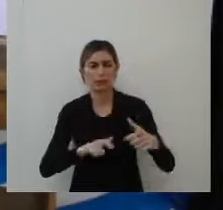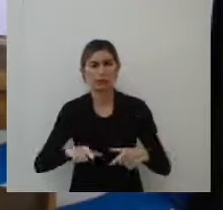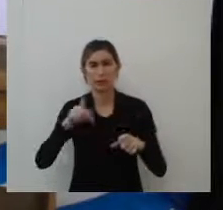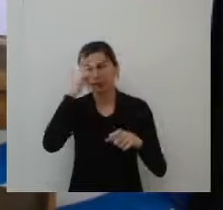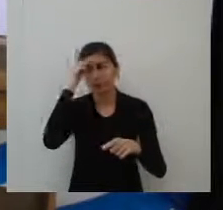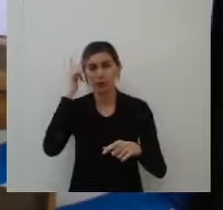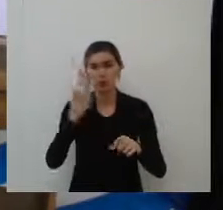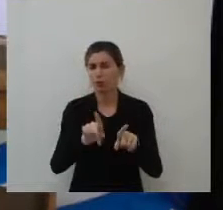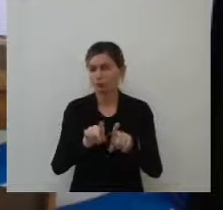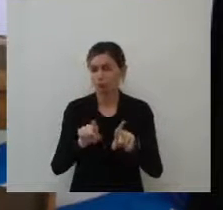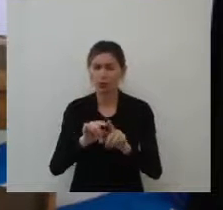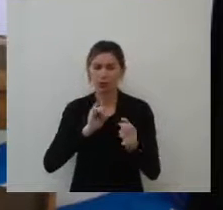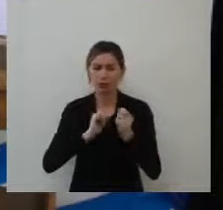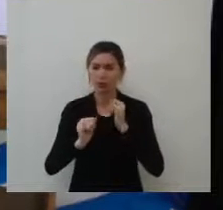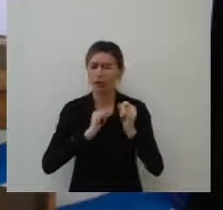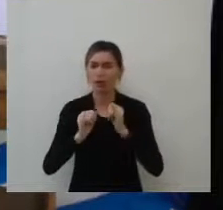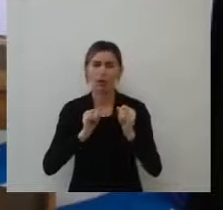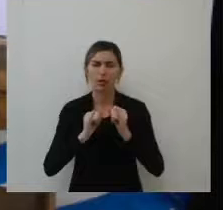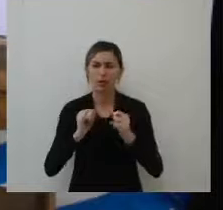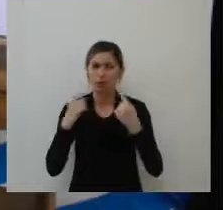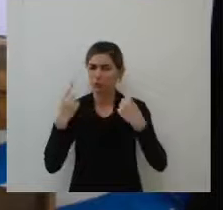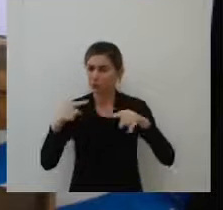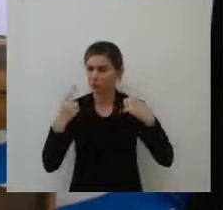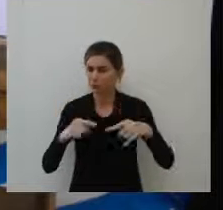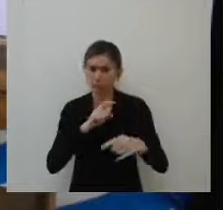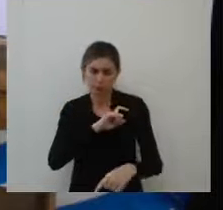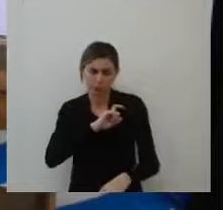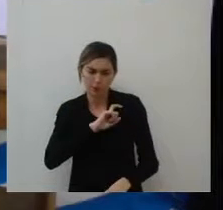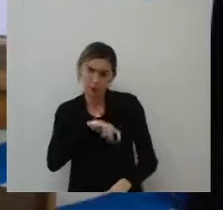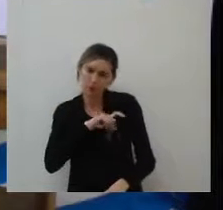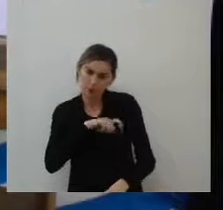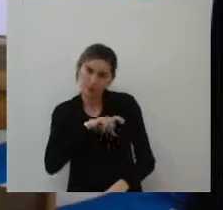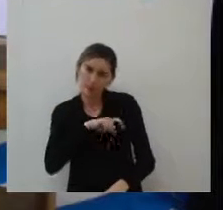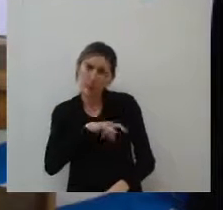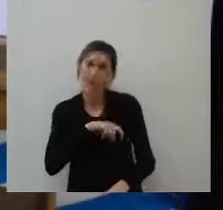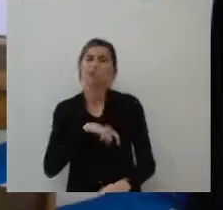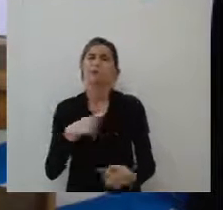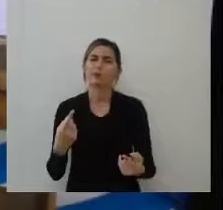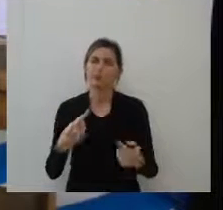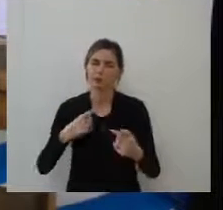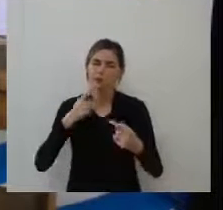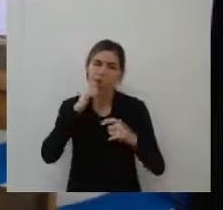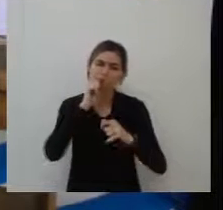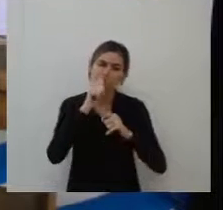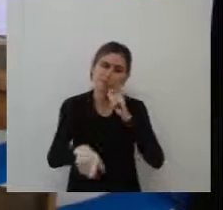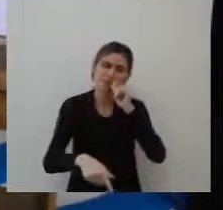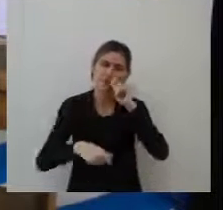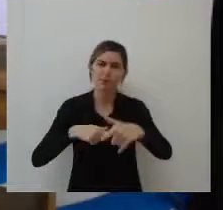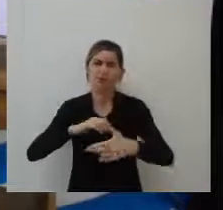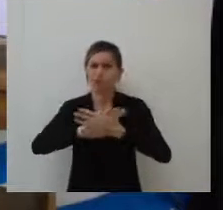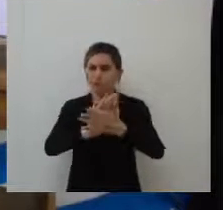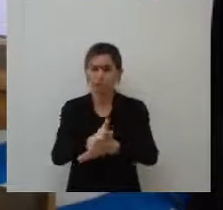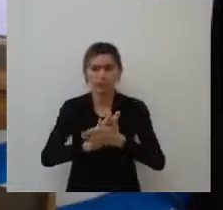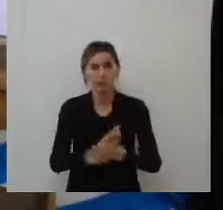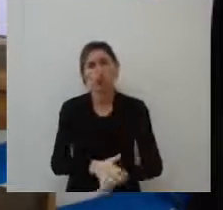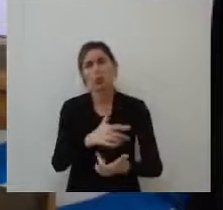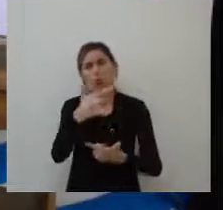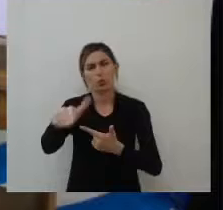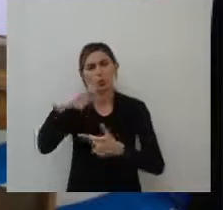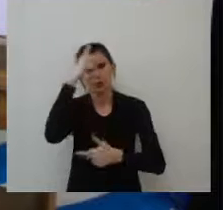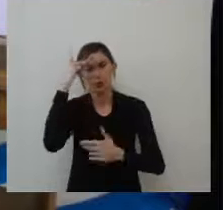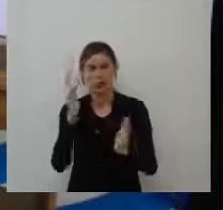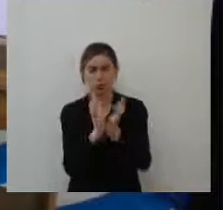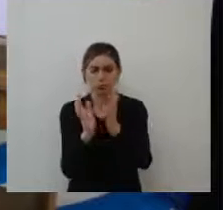pessoas que utilizam a internet para o mal, né, gente? Existem pessoas que utilizam a internet para agredir outras pessoas.